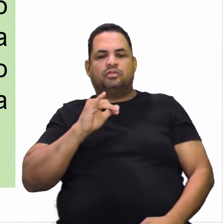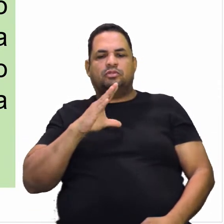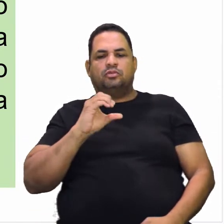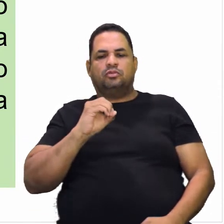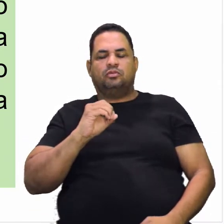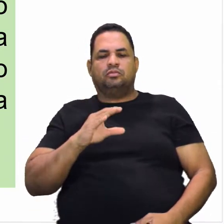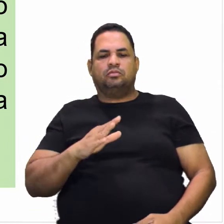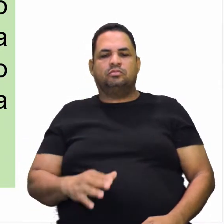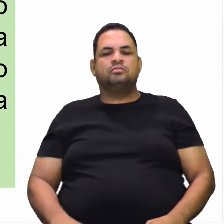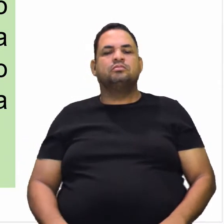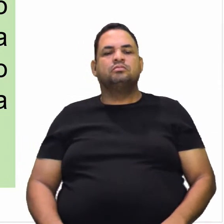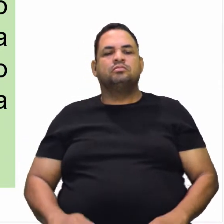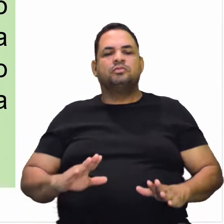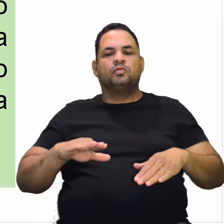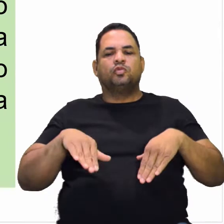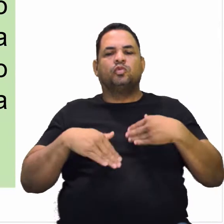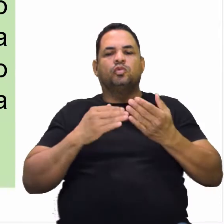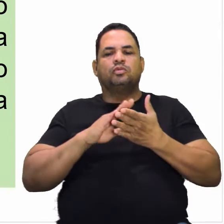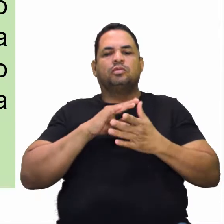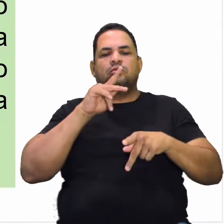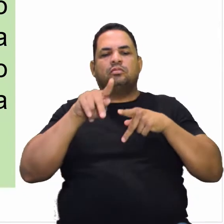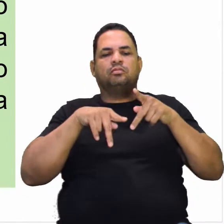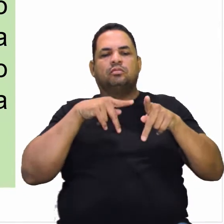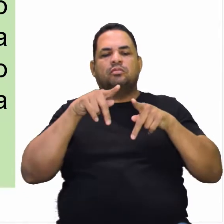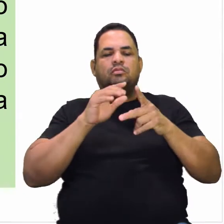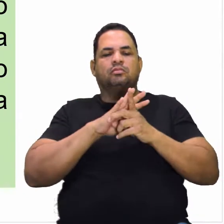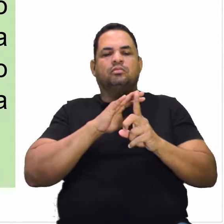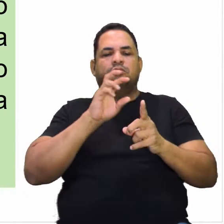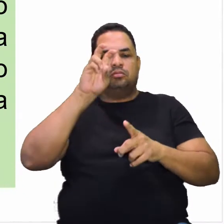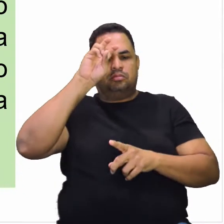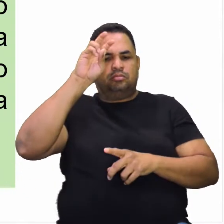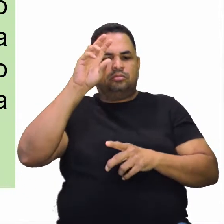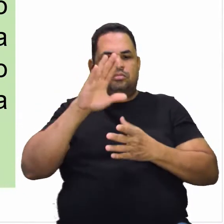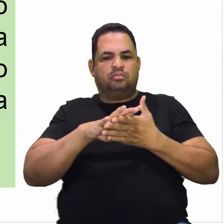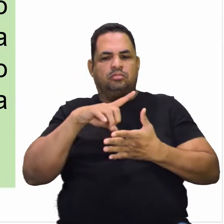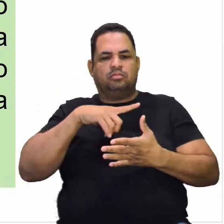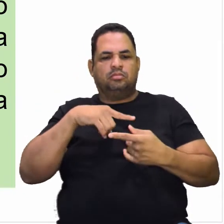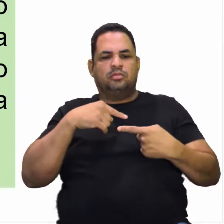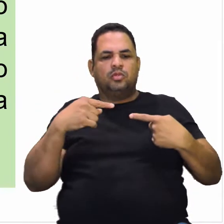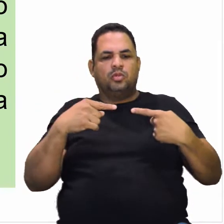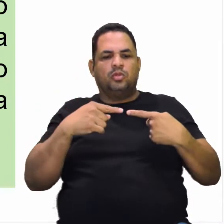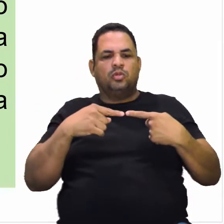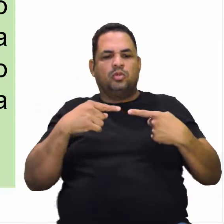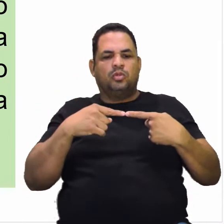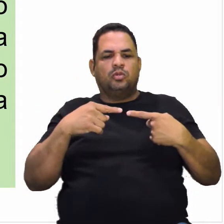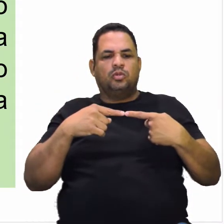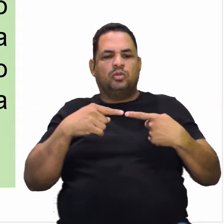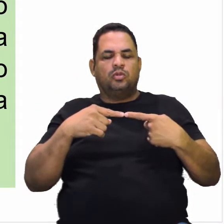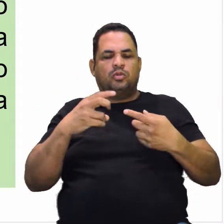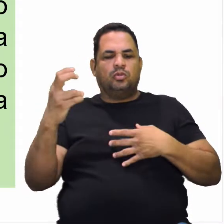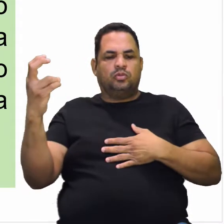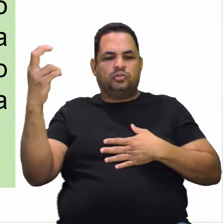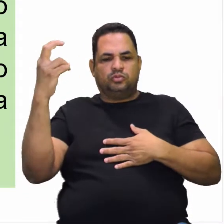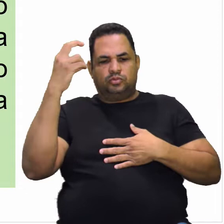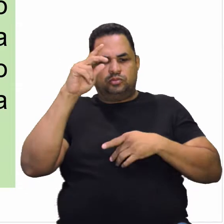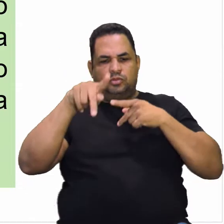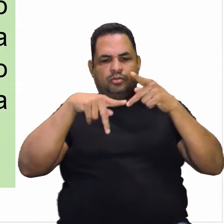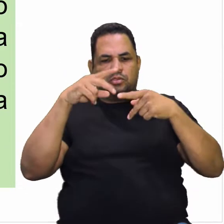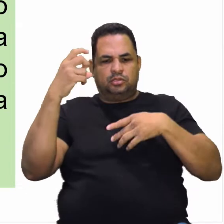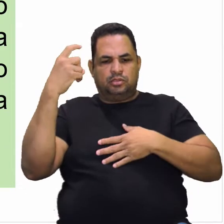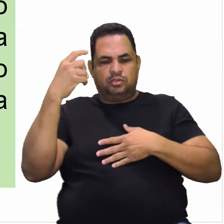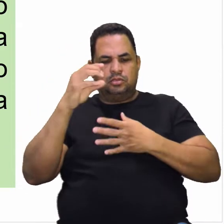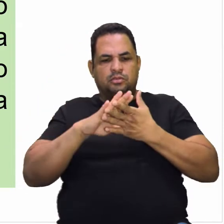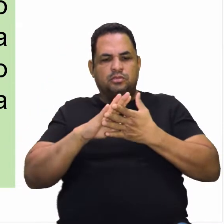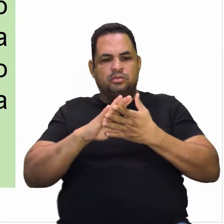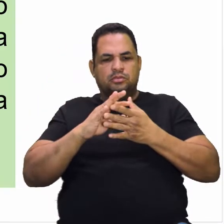O demótico é quando a civilização egípcia passou a ter mais contato com a religião, com a civilização grega e